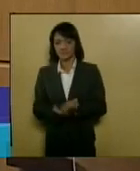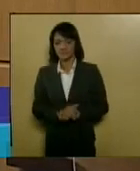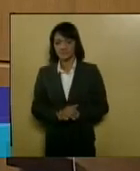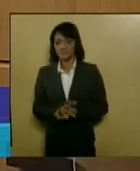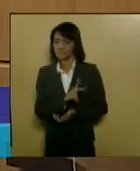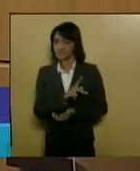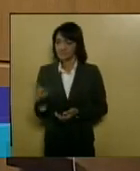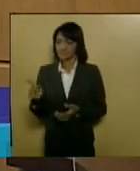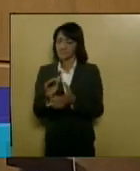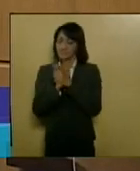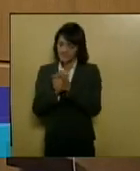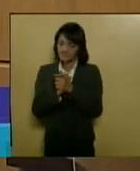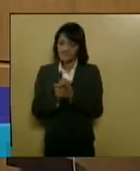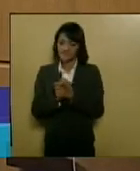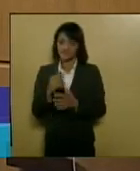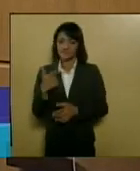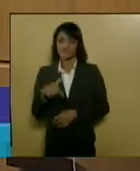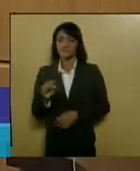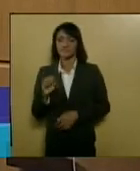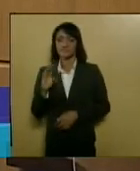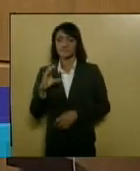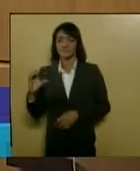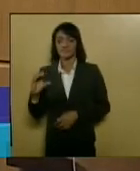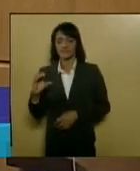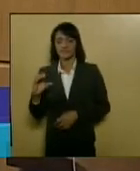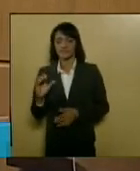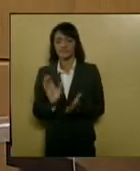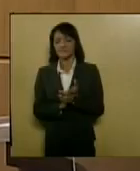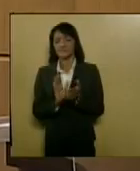isso, presidente. Parabéns ao 28BC.